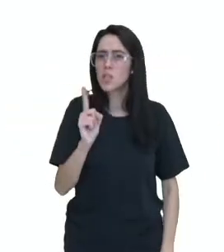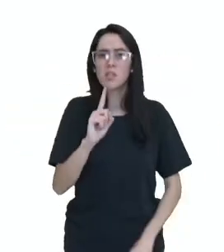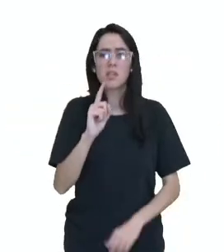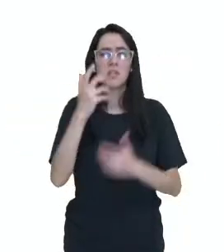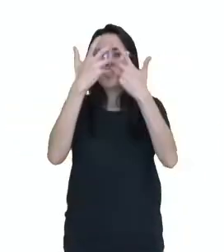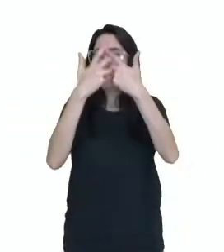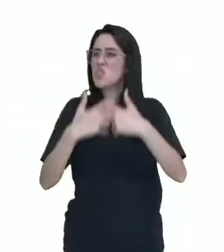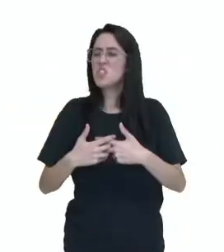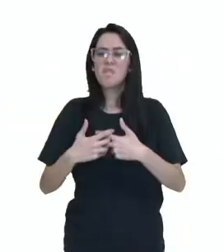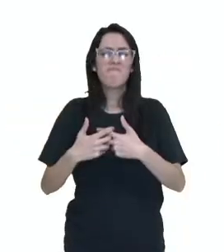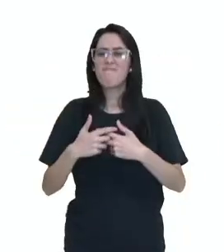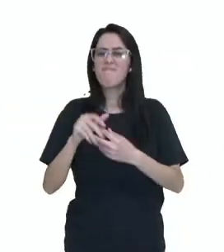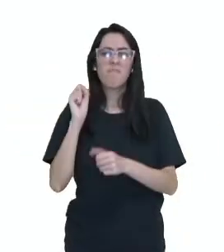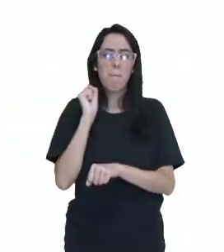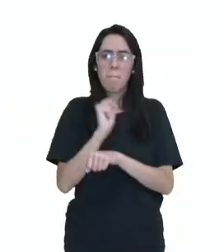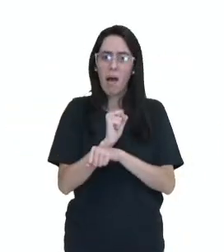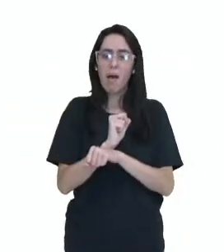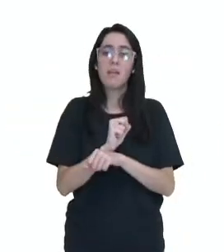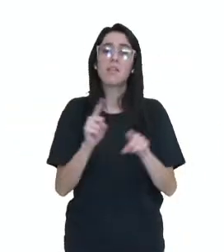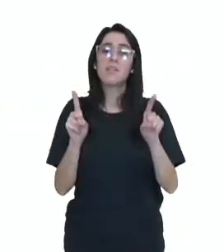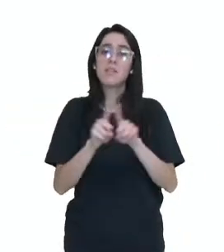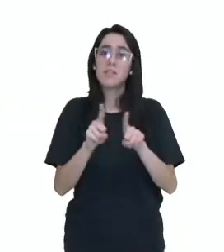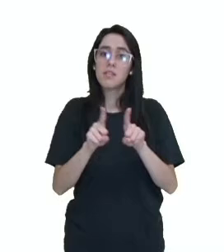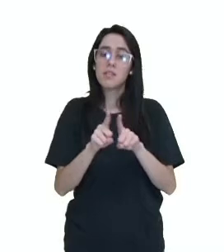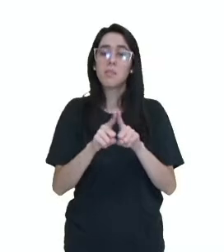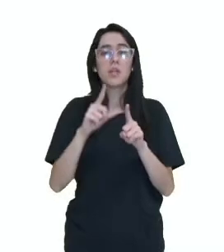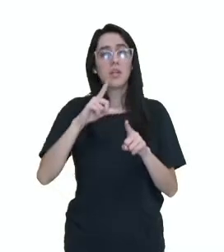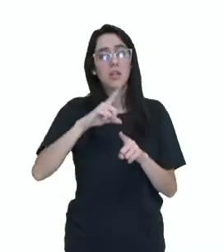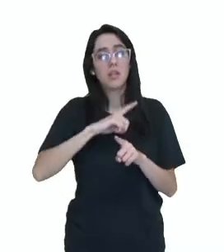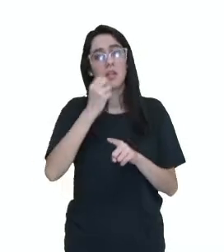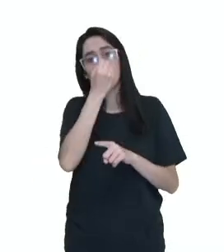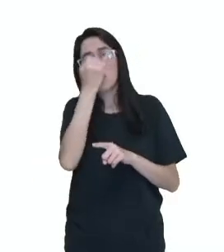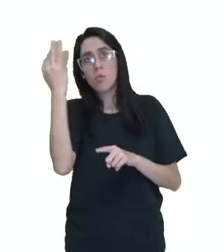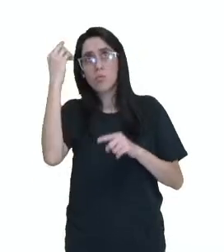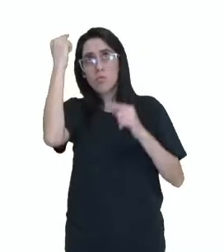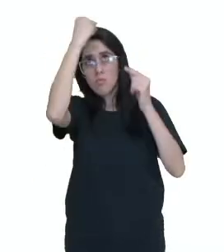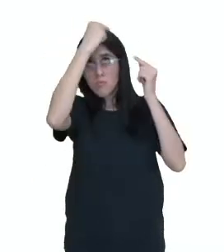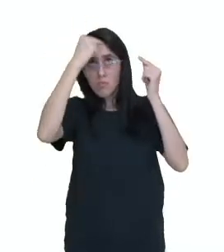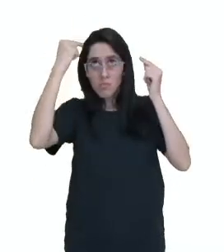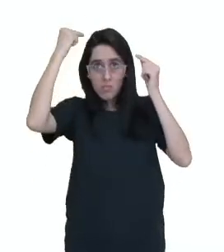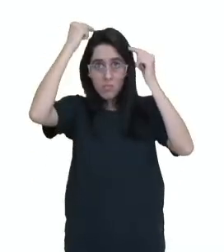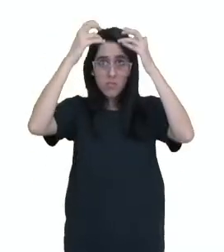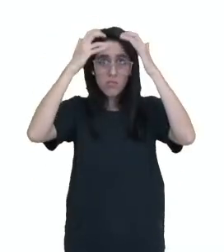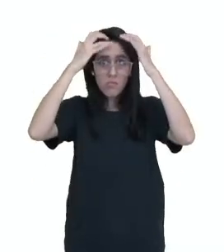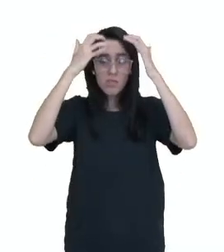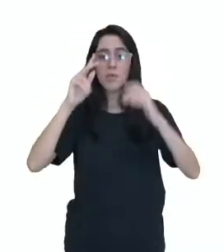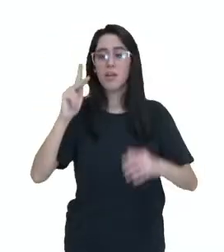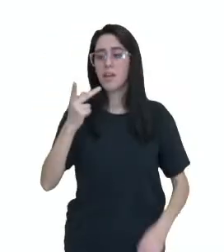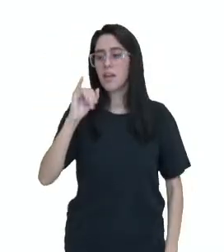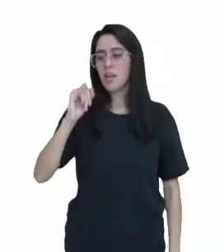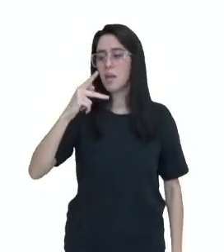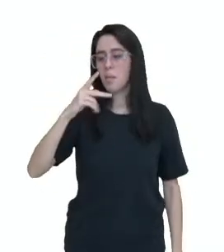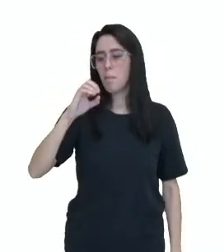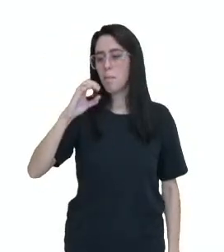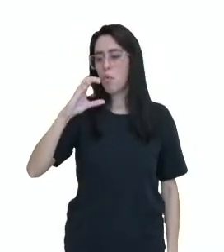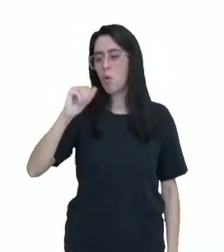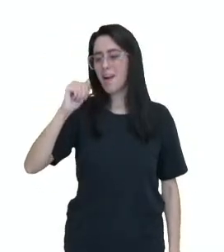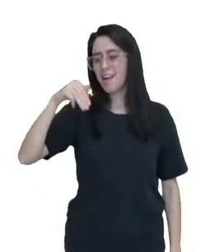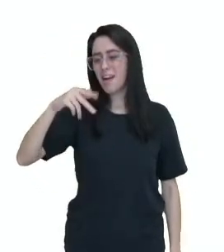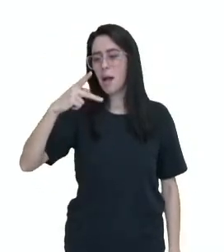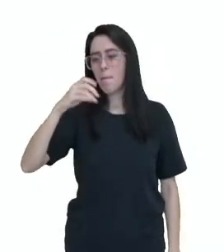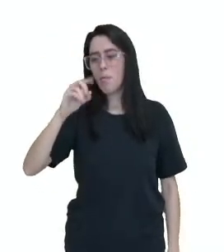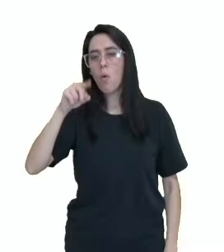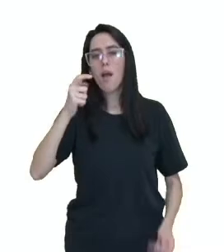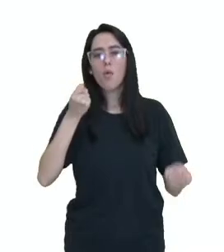né? E vão em certas regiões do cérebro, como o hipocampo. O hipocampo é a região do cérebro que vai controlar a